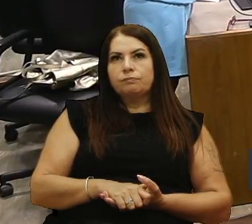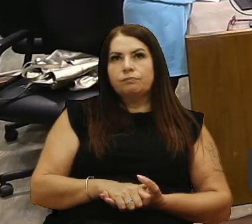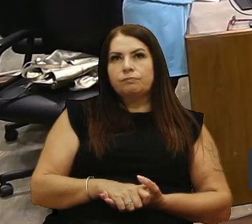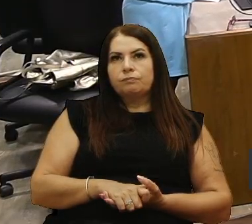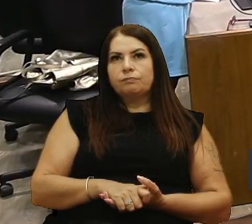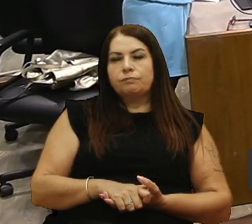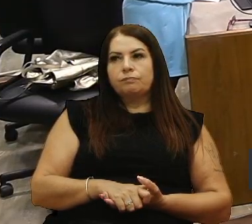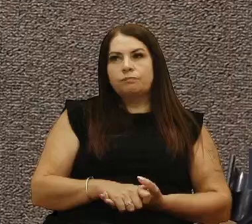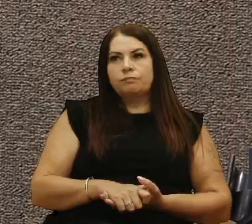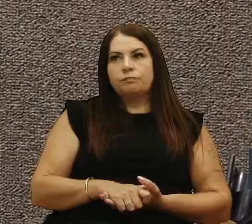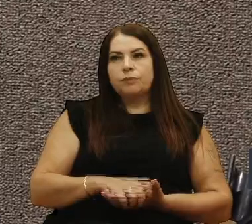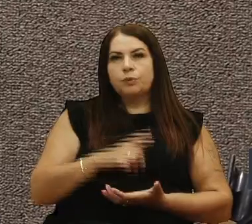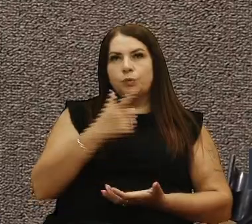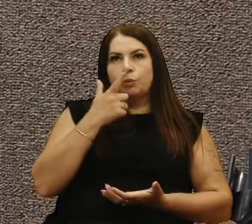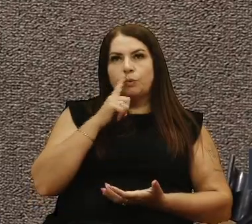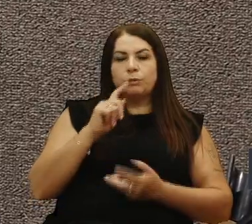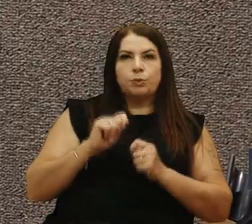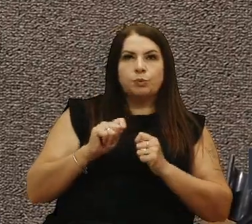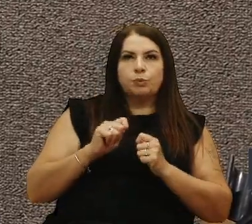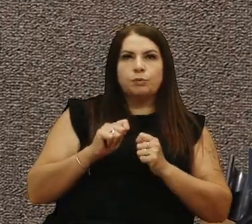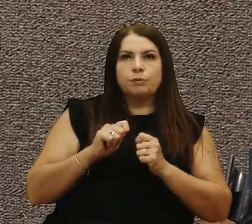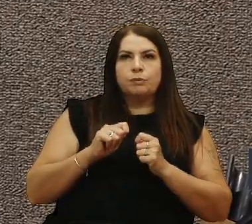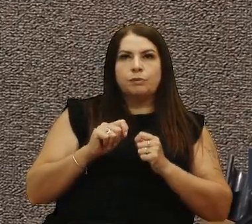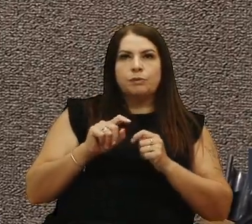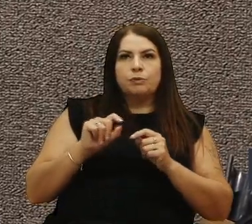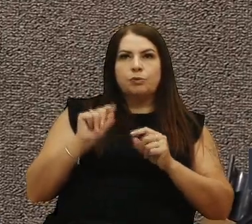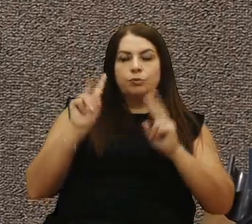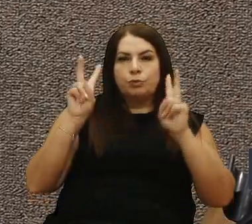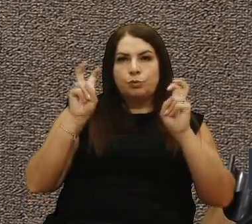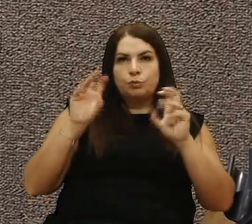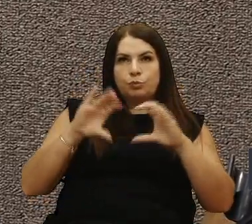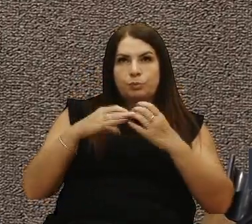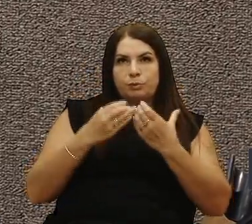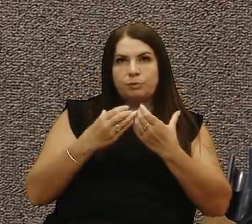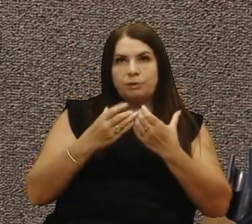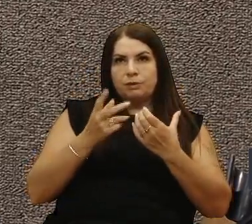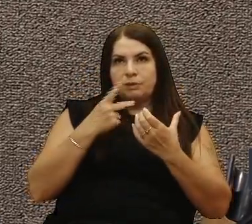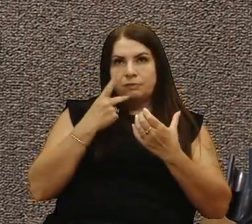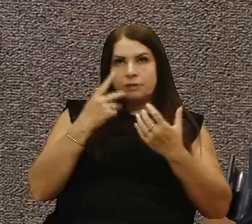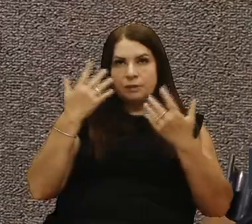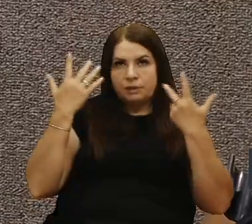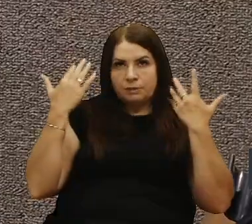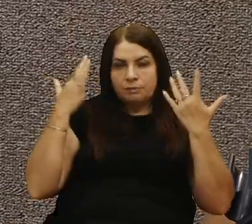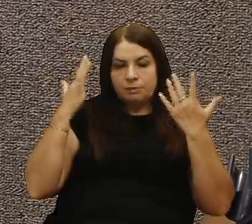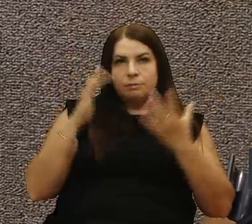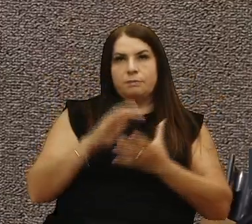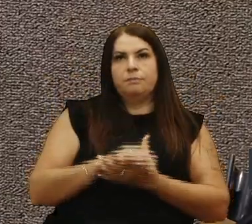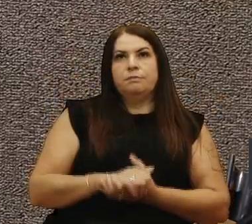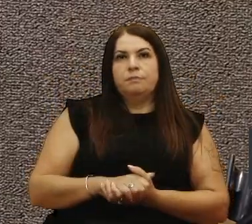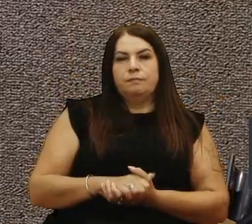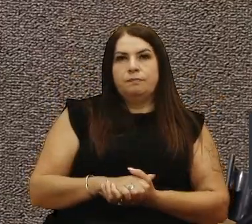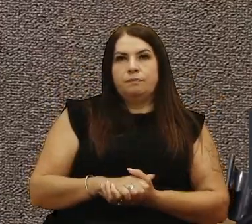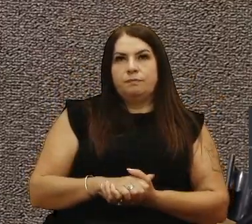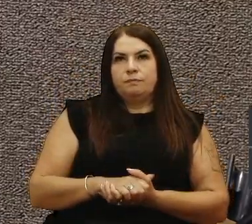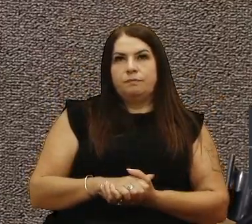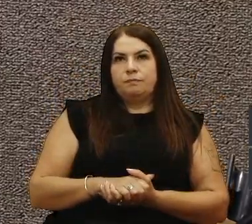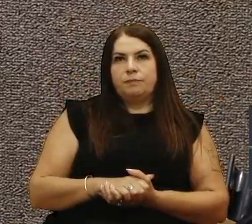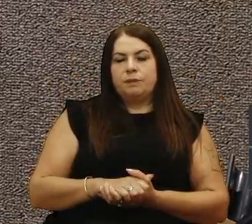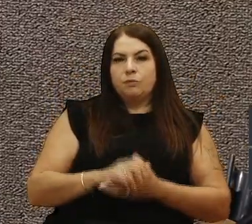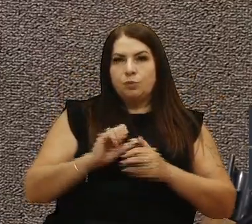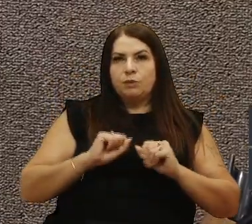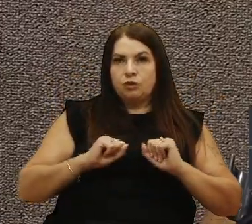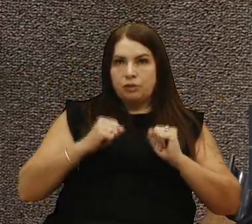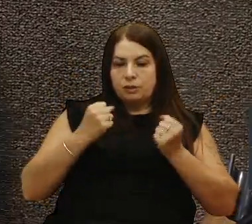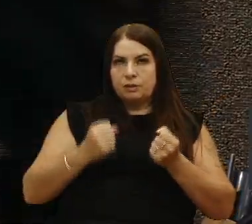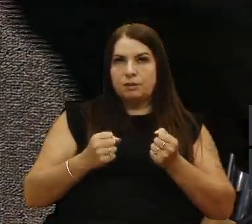eu não consigo me segurar quando falam dos assuntos da comunidade. E eu quero lhe parabenizar pela sua